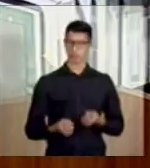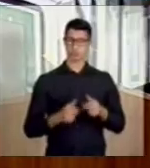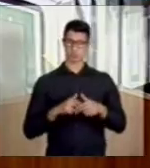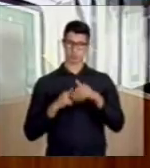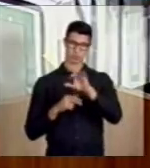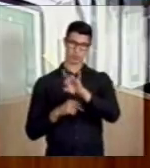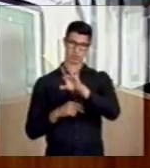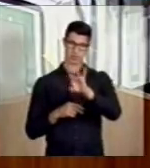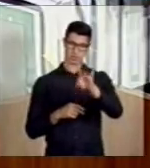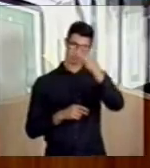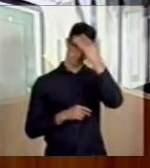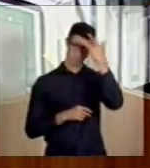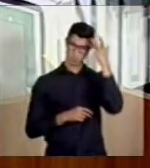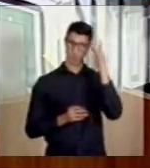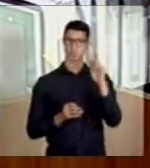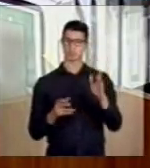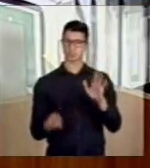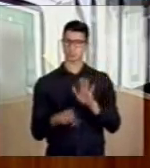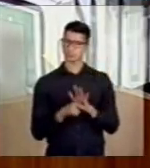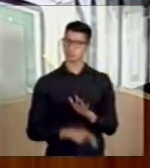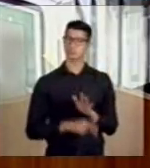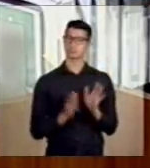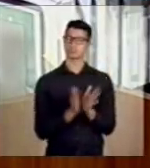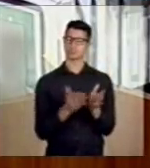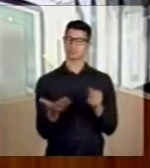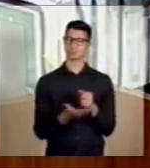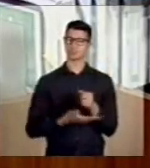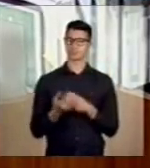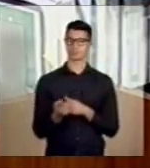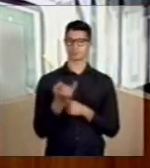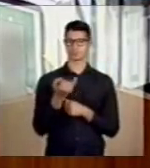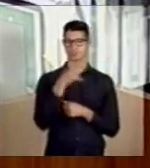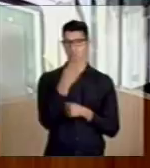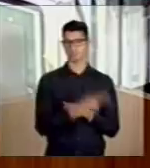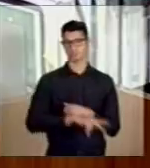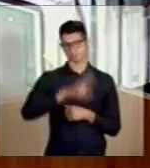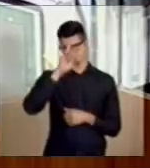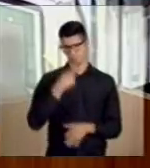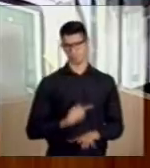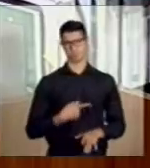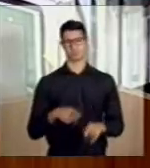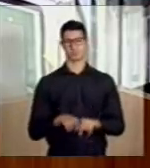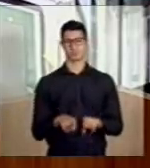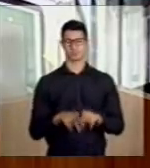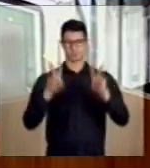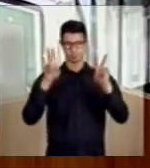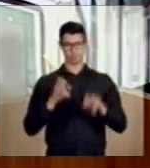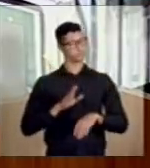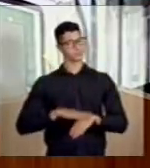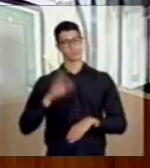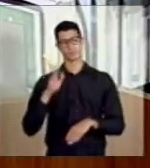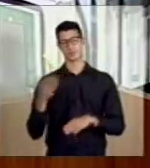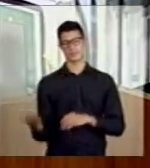cada uma dessas pessoas constituem parte essencial de sua personalidade e um dos aspectos